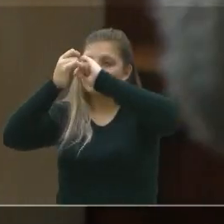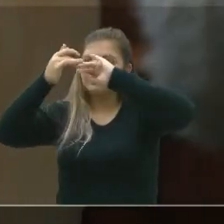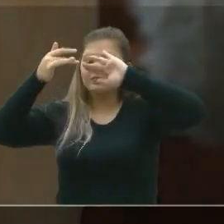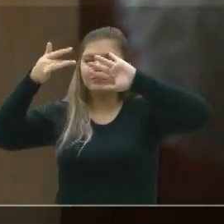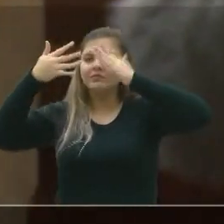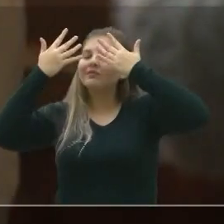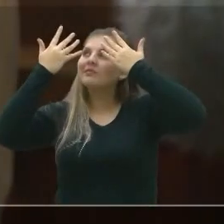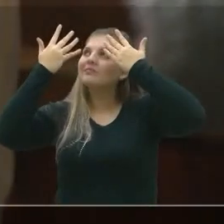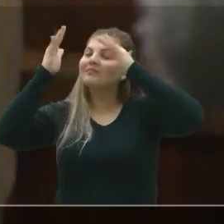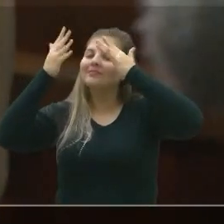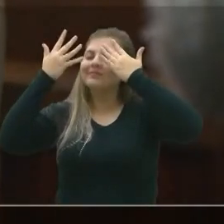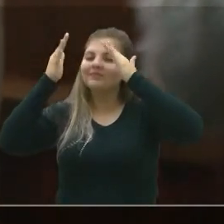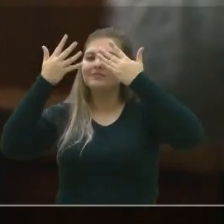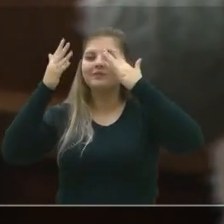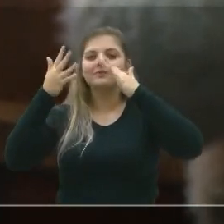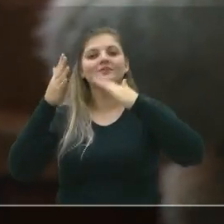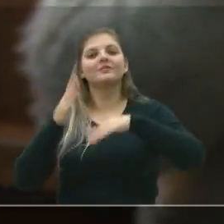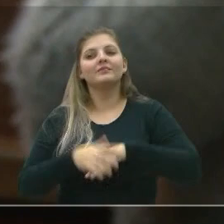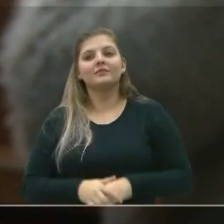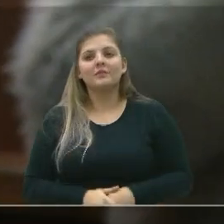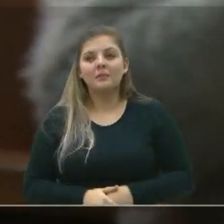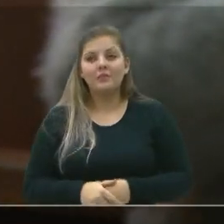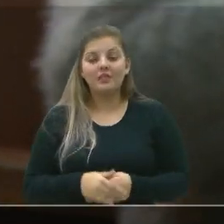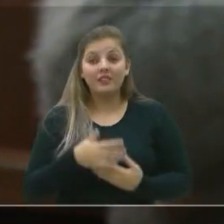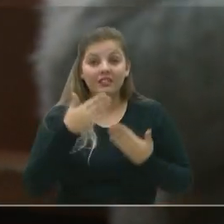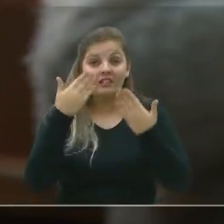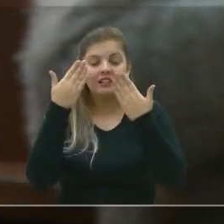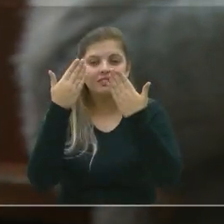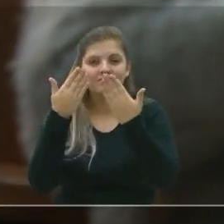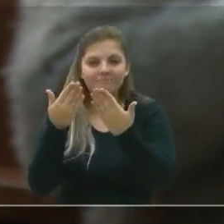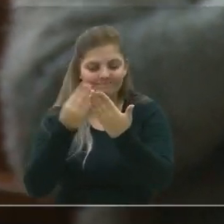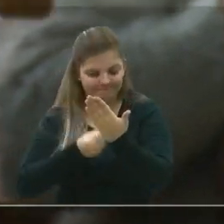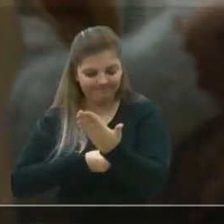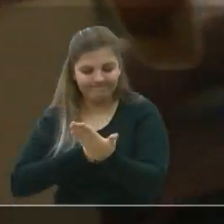todo louvor àquele que é.